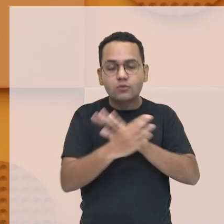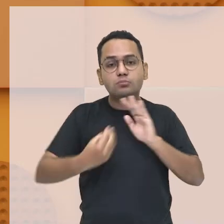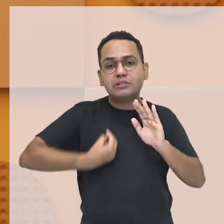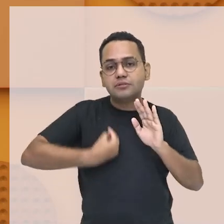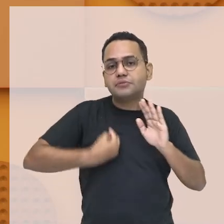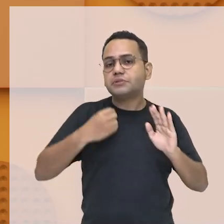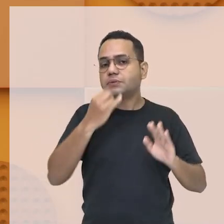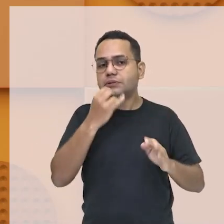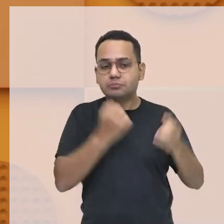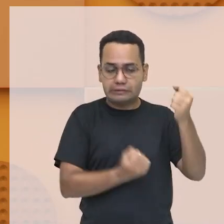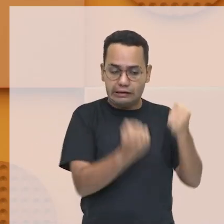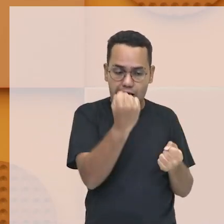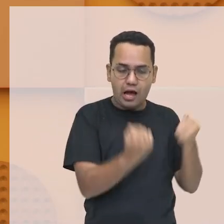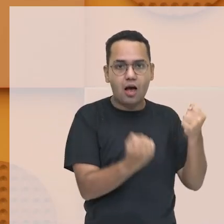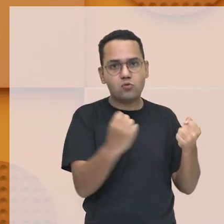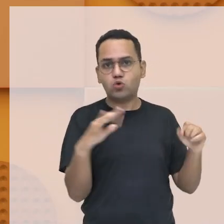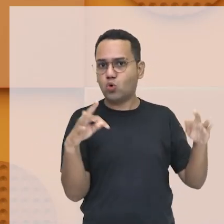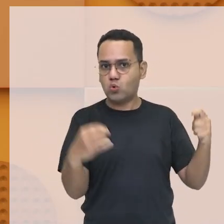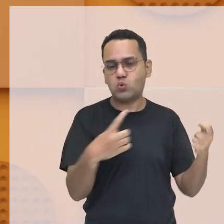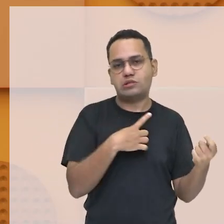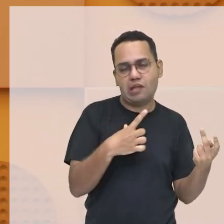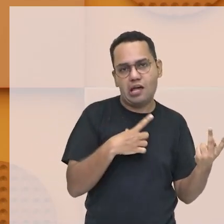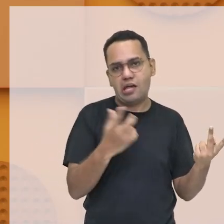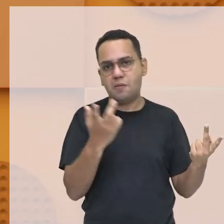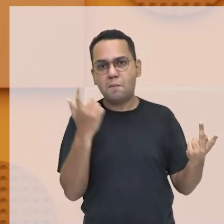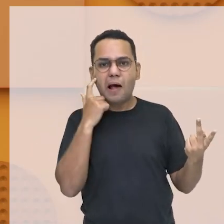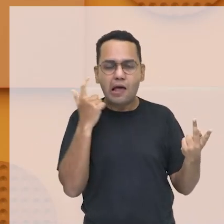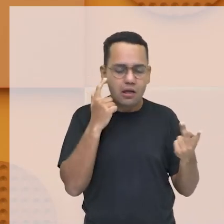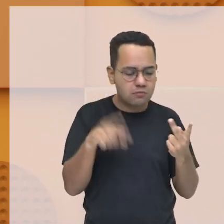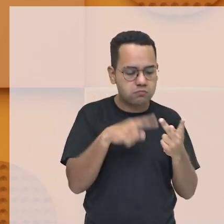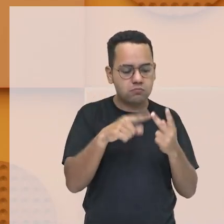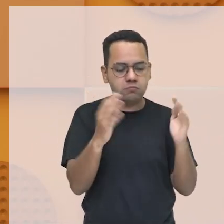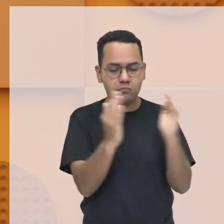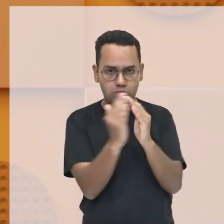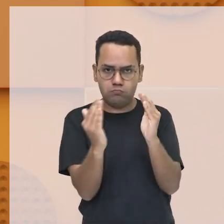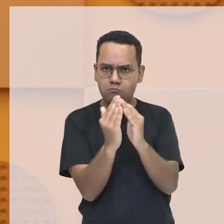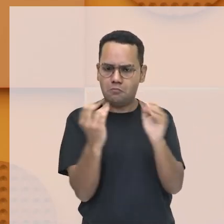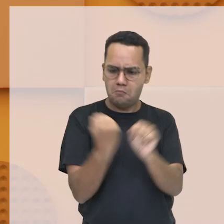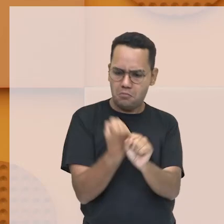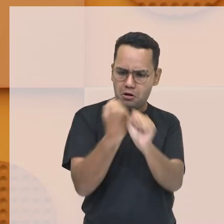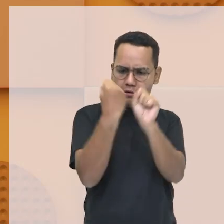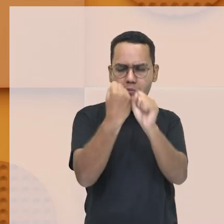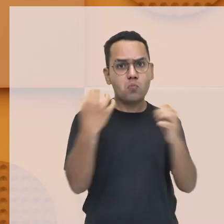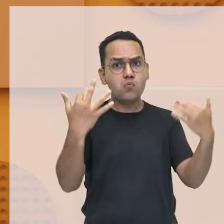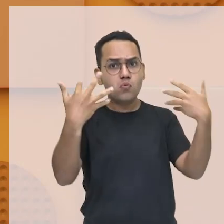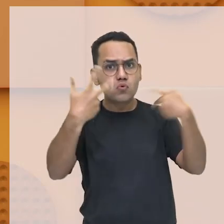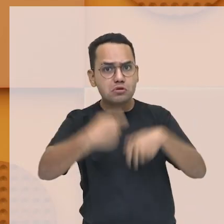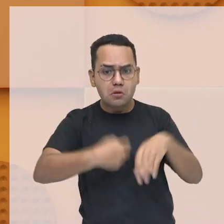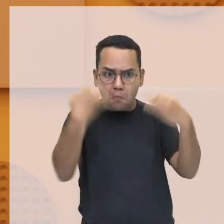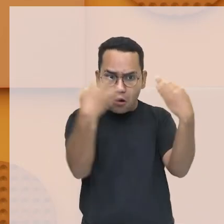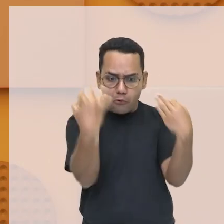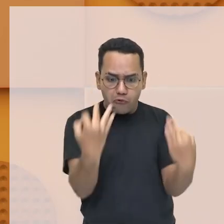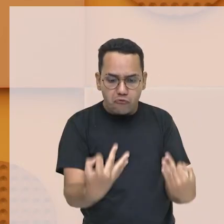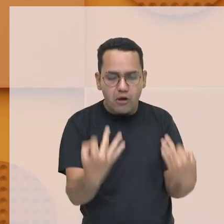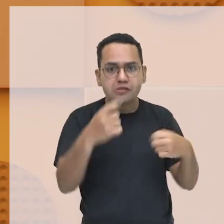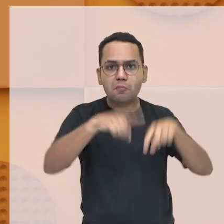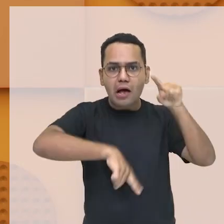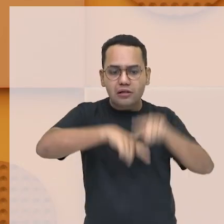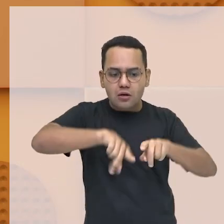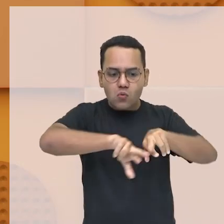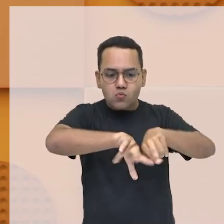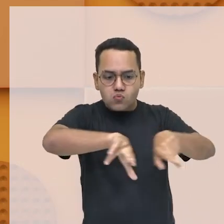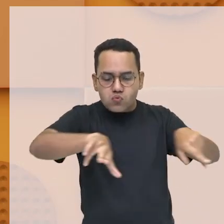todo mundo é muito bem aparelhada e etc. Então isso, de uma ou de outra forma, transmite às pessoas